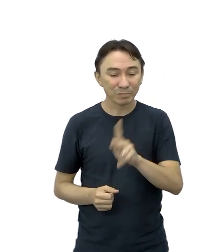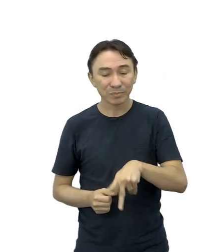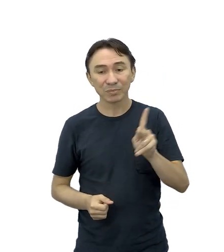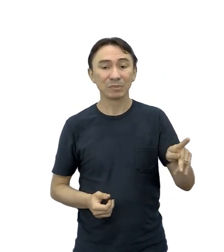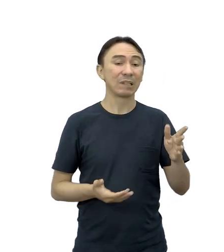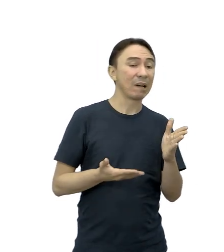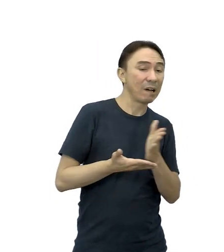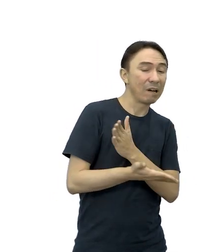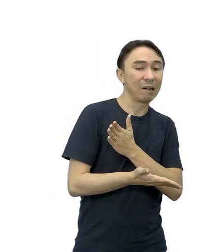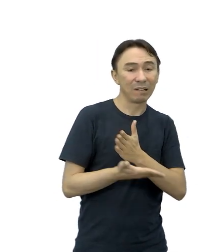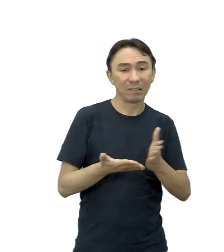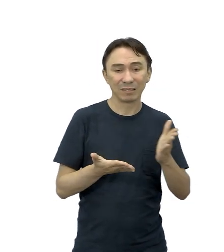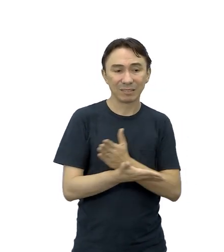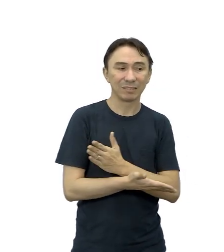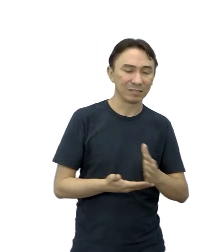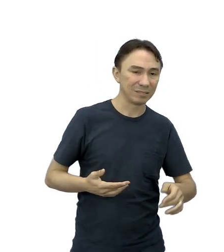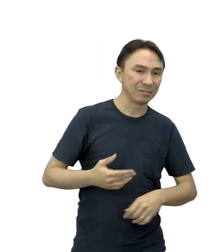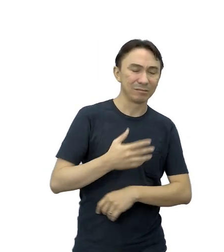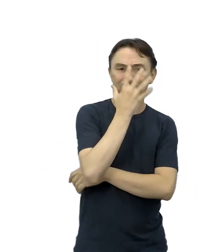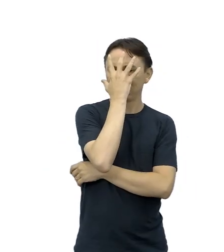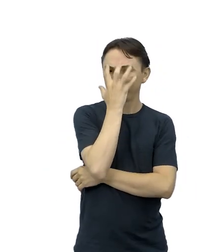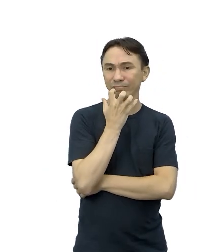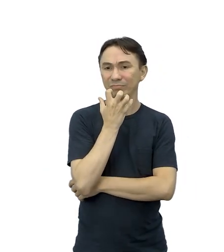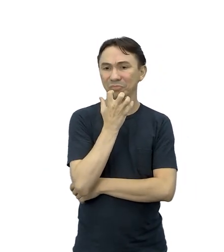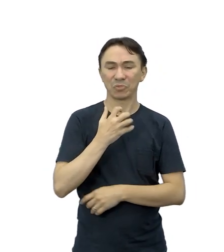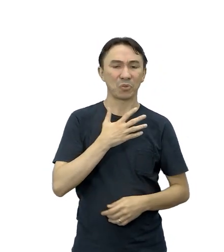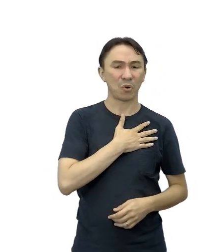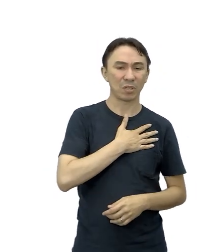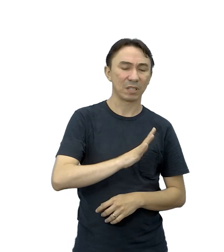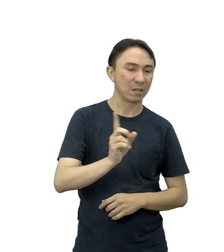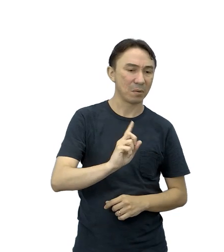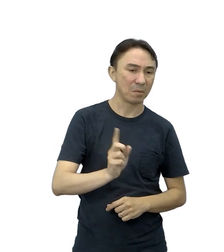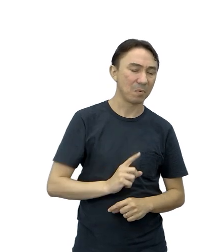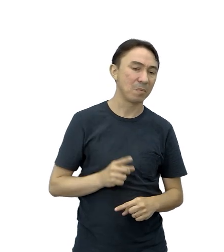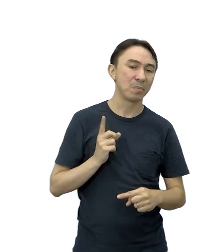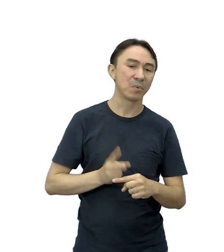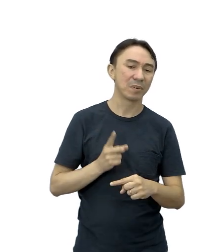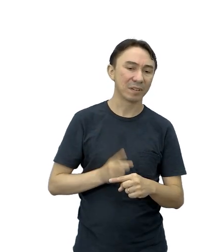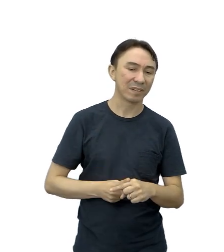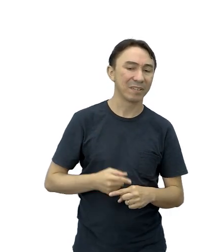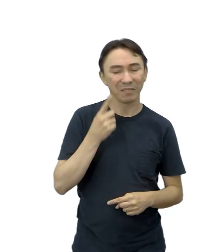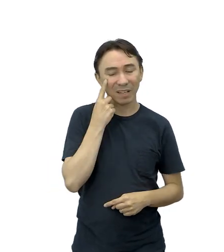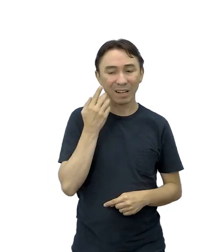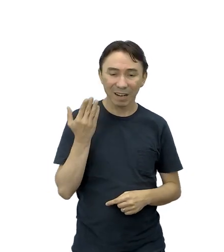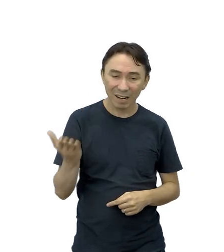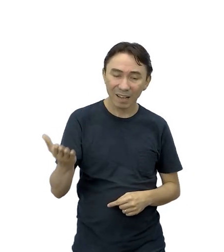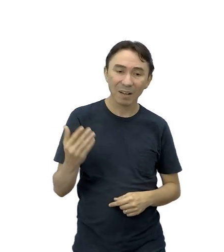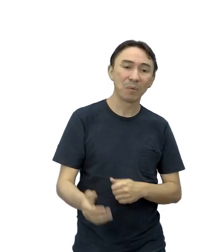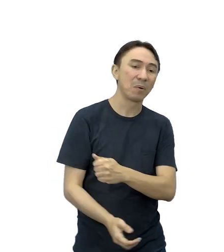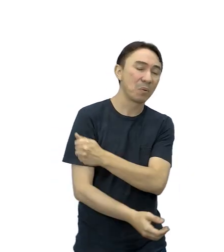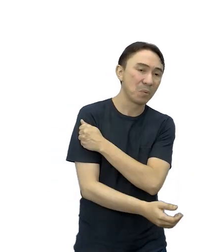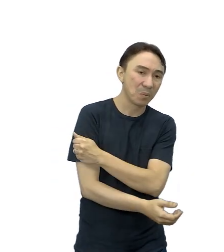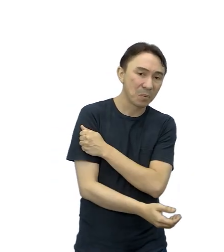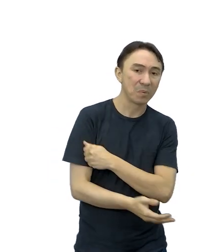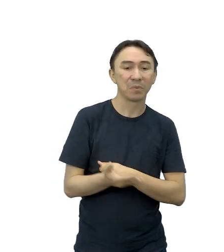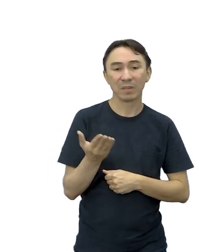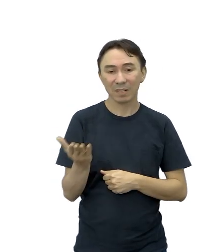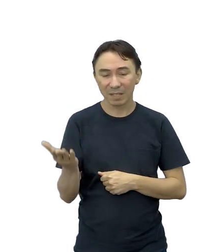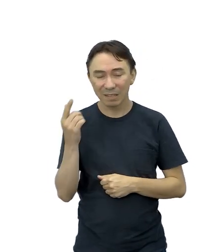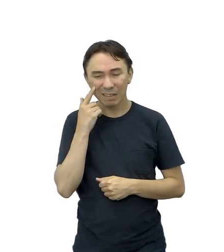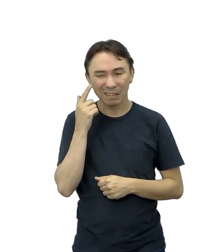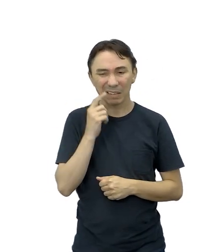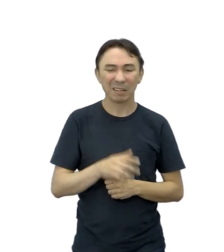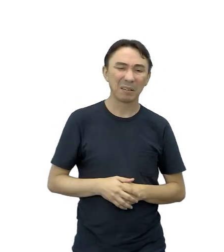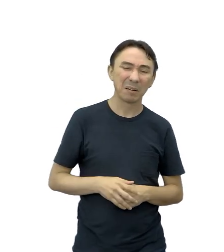ela é seletiva e classificatória, ela vai dizer estudantes ali, vamos dizer assim, às vezes